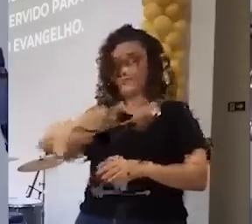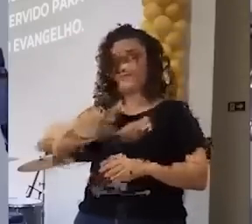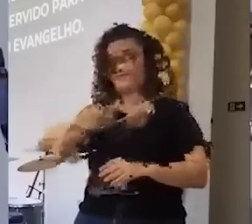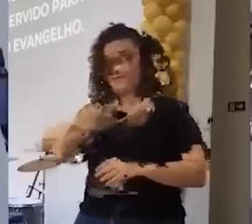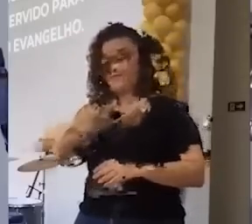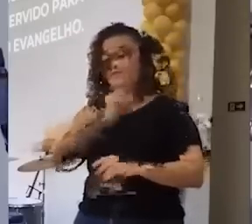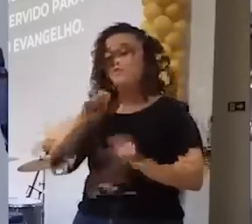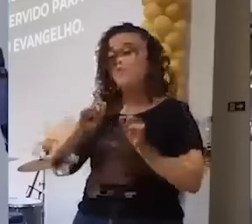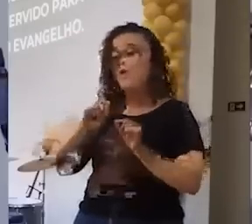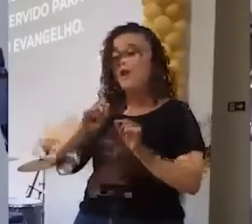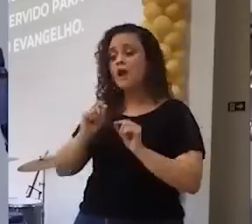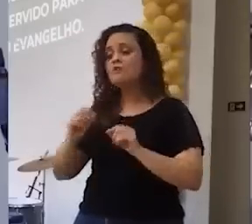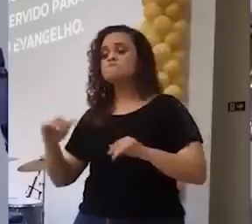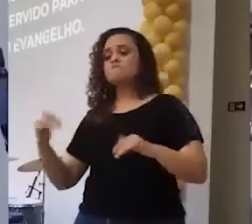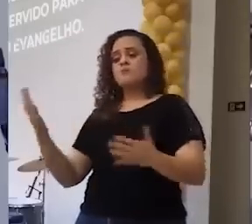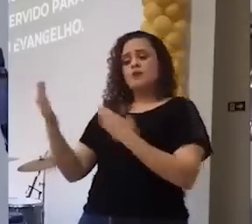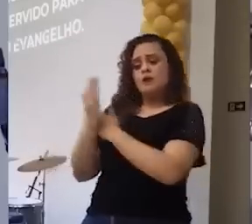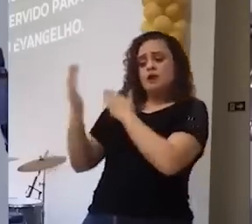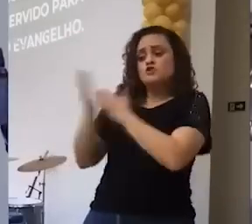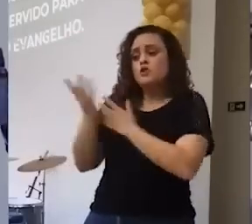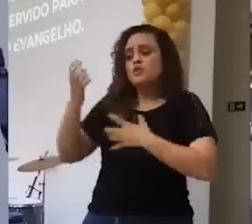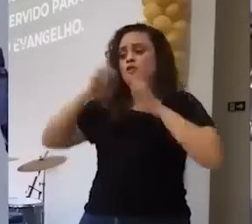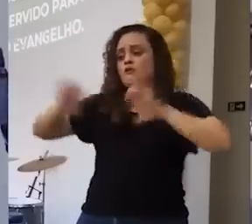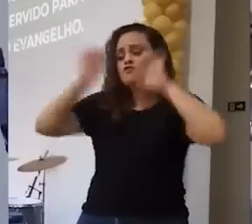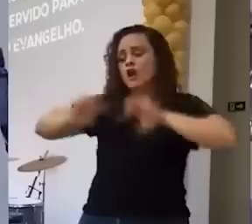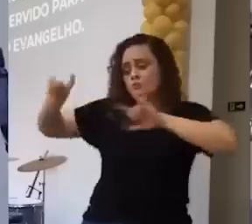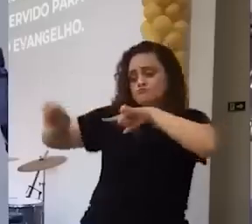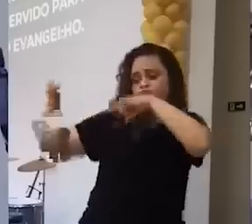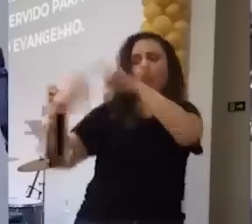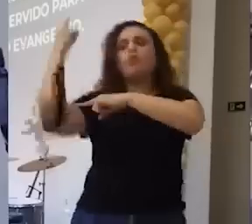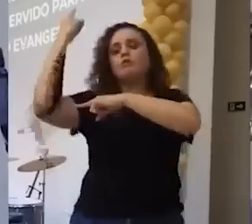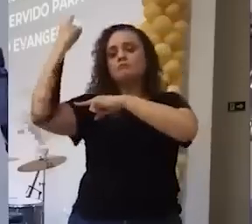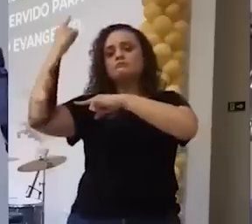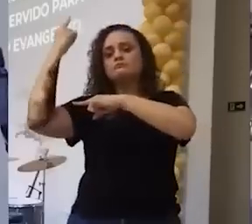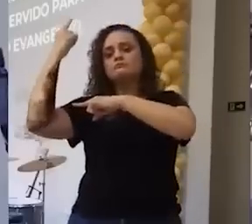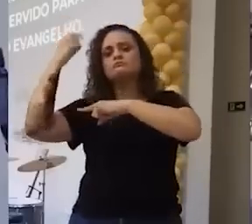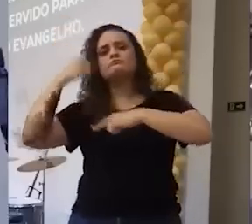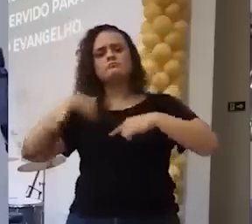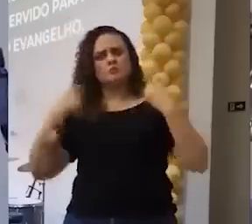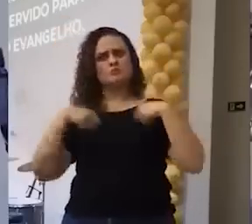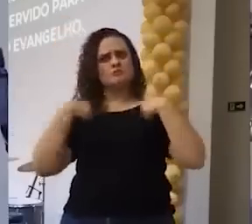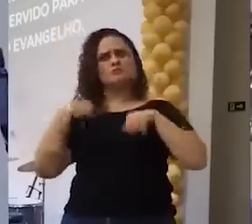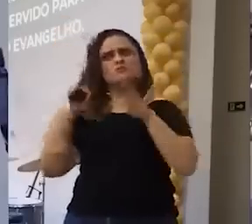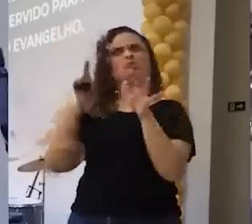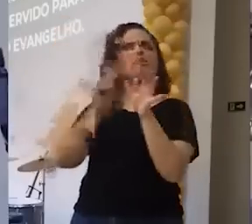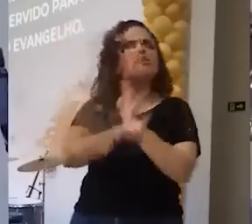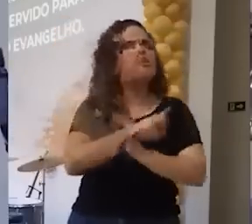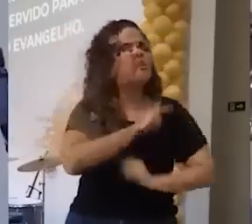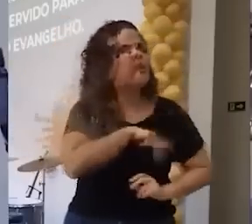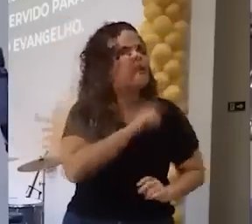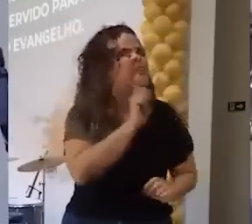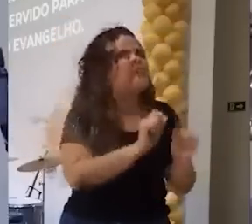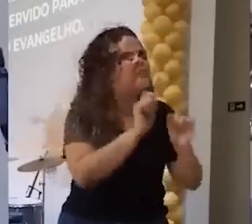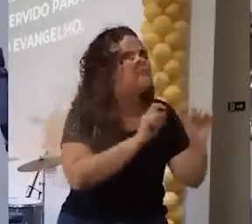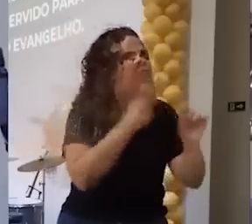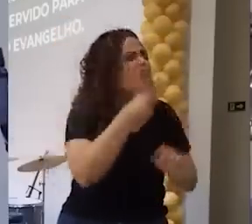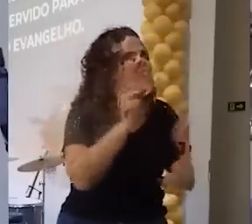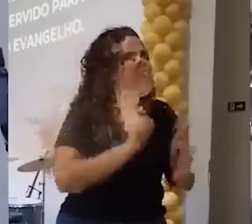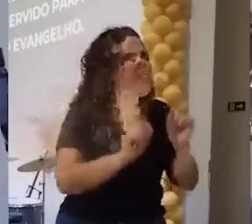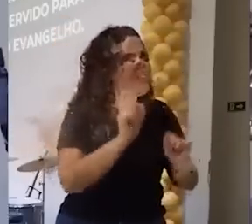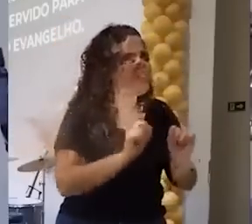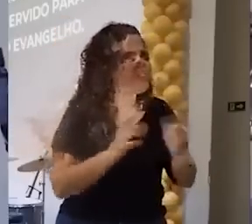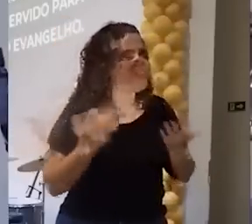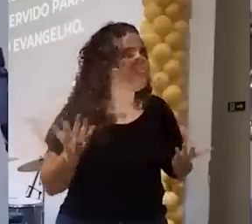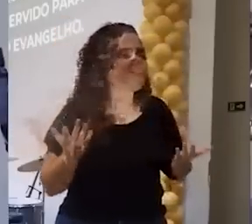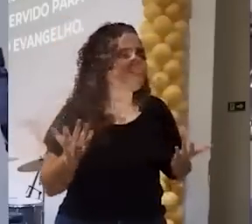contribuído para o progresso do evangelho, eu preciso perguntar para Paulo: do que você está falando?